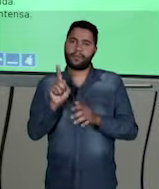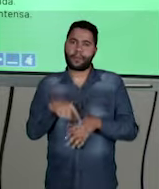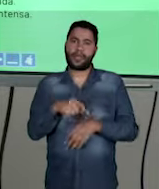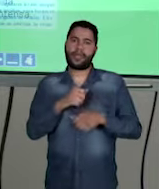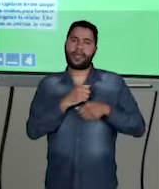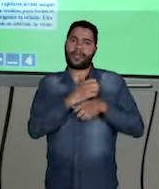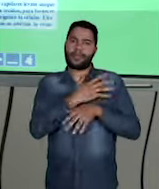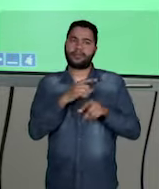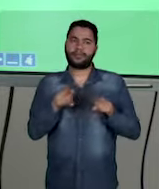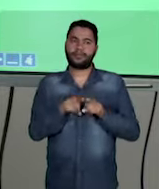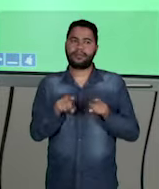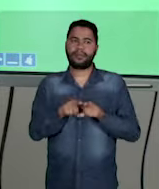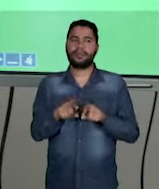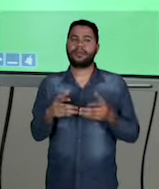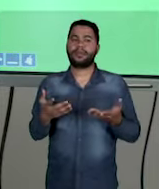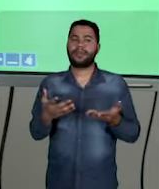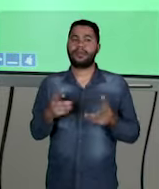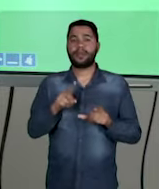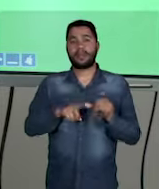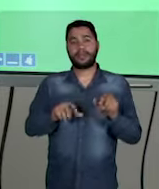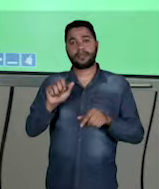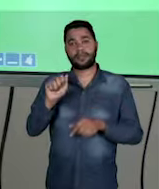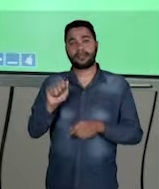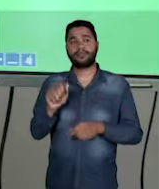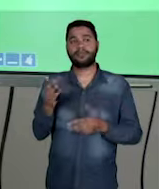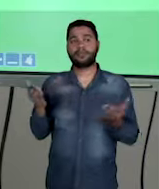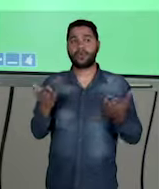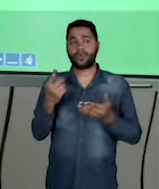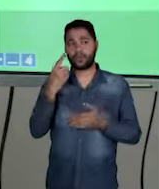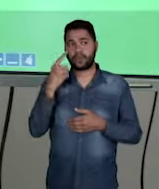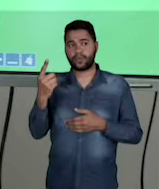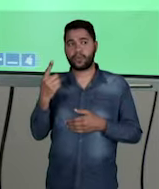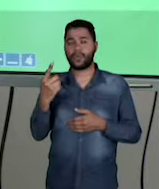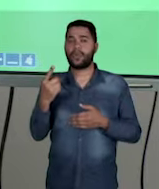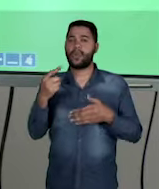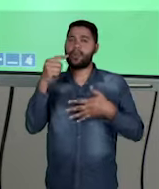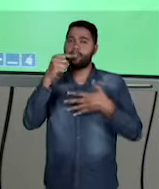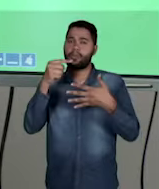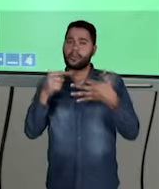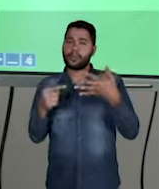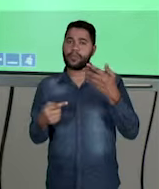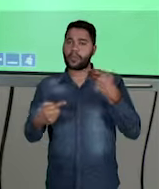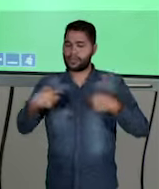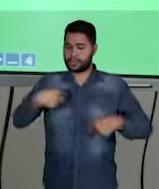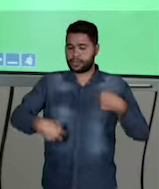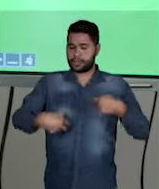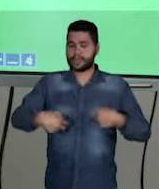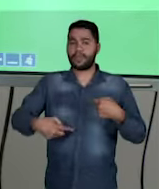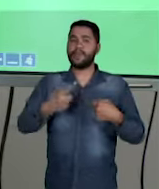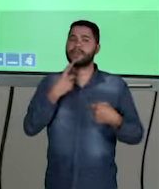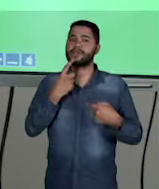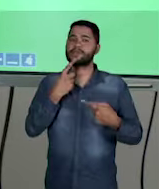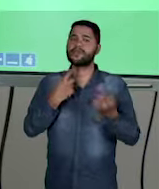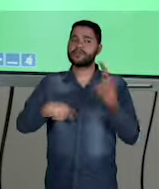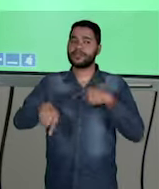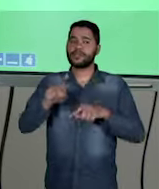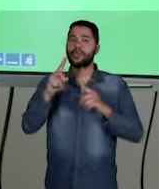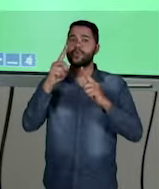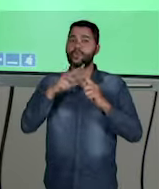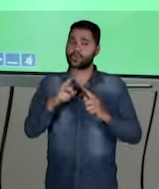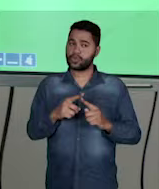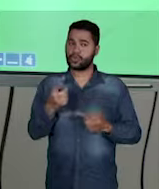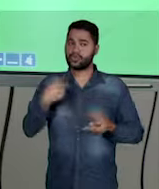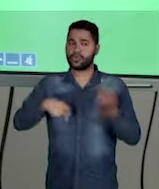A, ok? Pessoal, então hoje nós vimos a composição do sistema circulatório e os tipos de circulação que nós